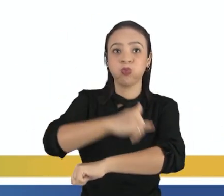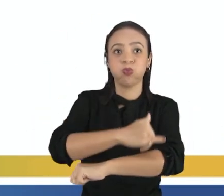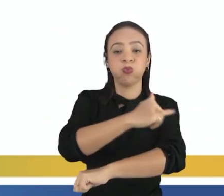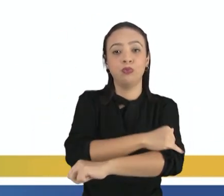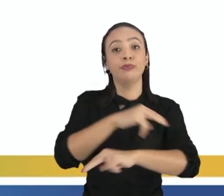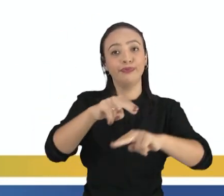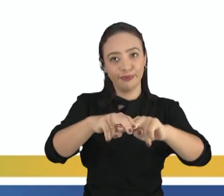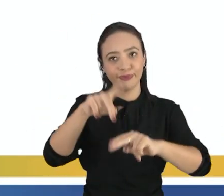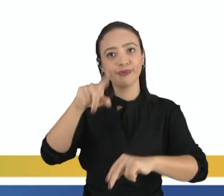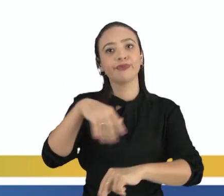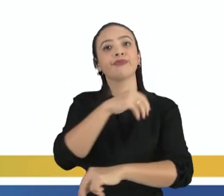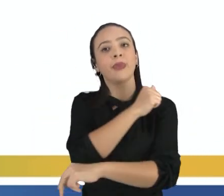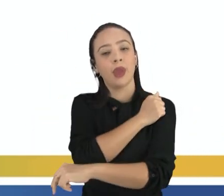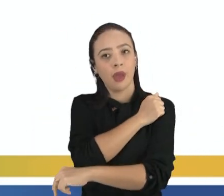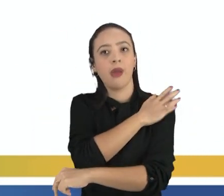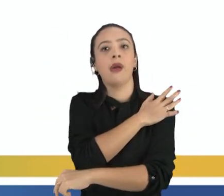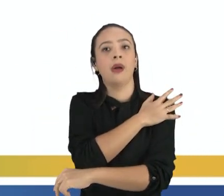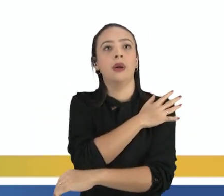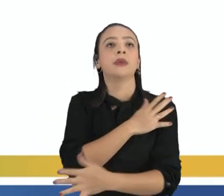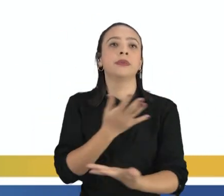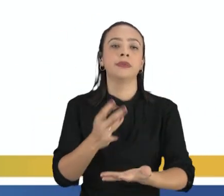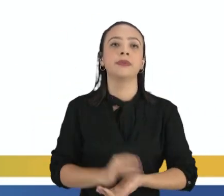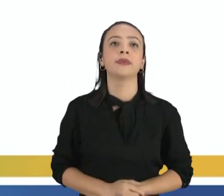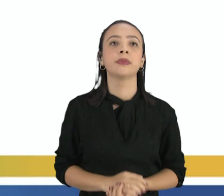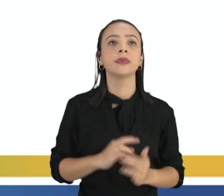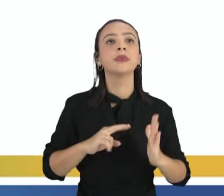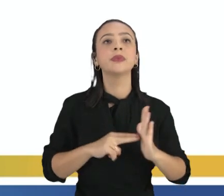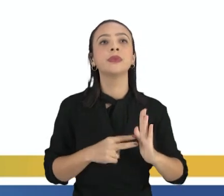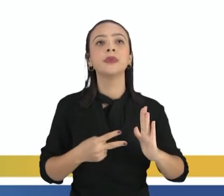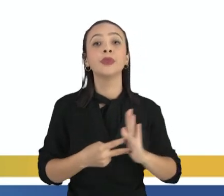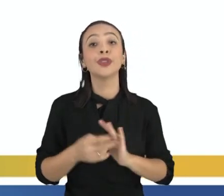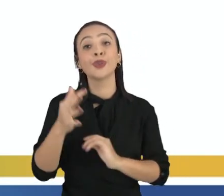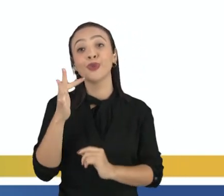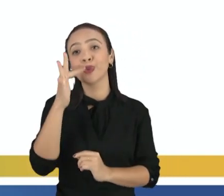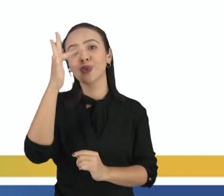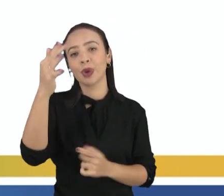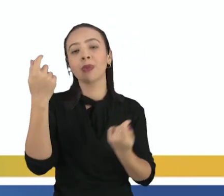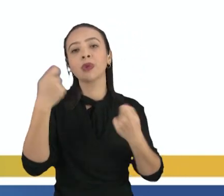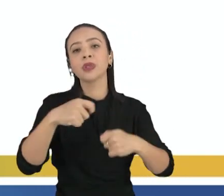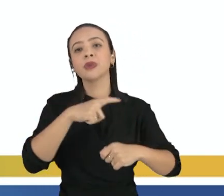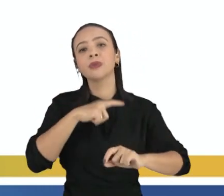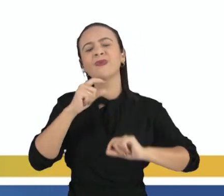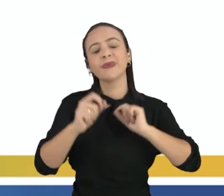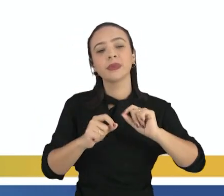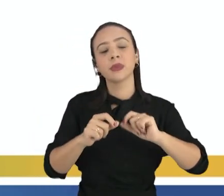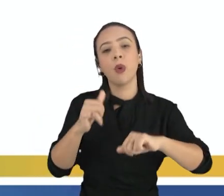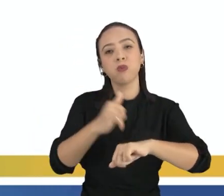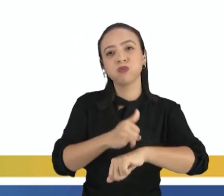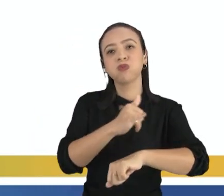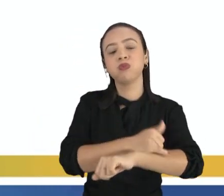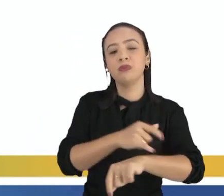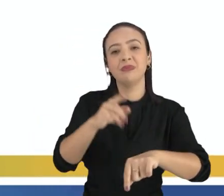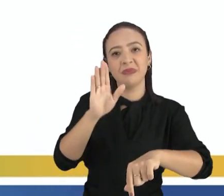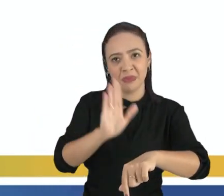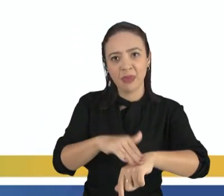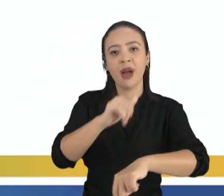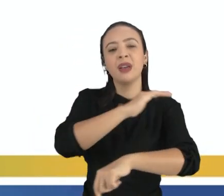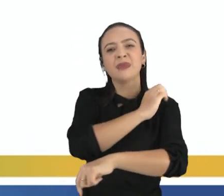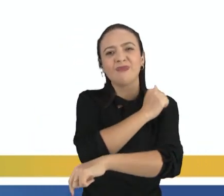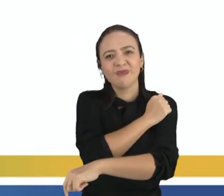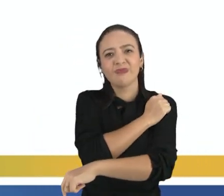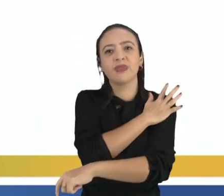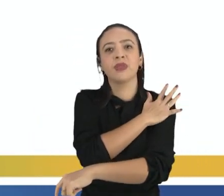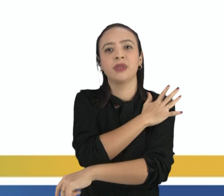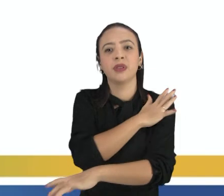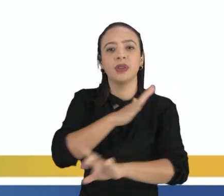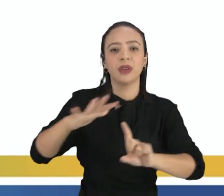totalmente preconceituoso e revela que, infelizmente, talvez futuramente, essas pessoas sofrerão mais discriminação social